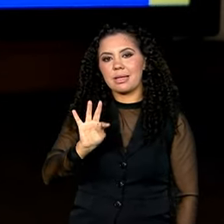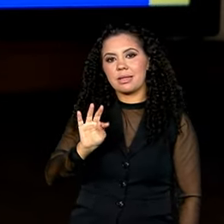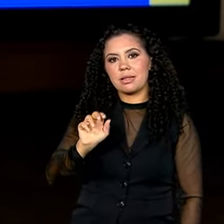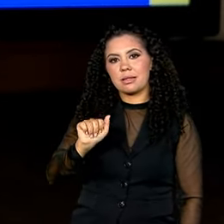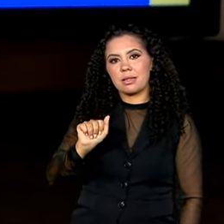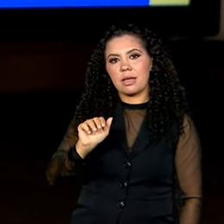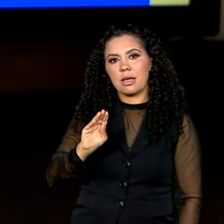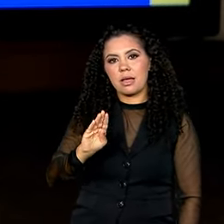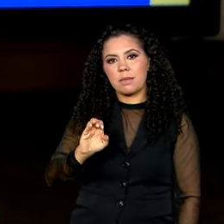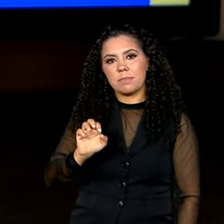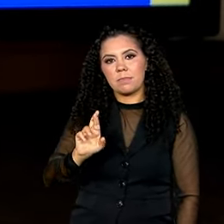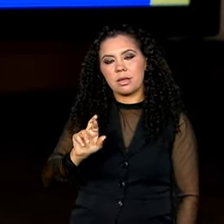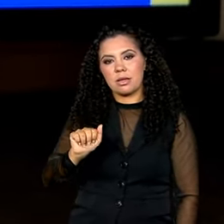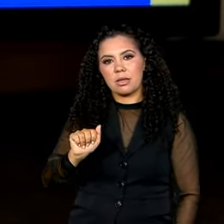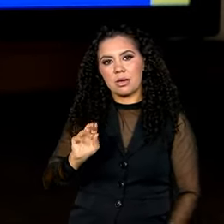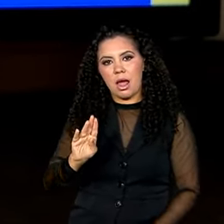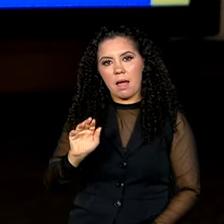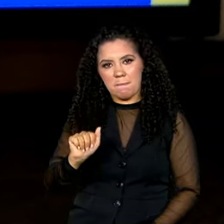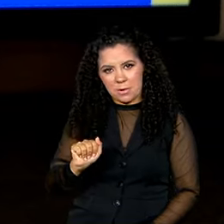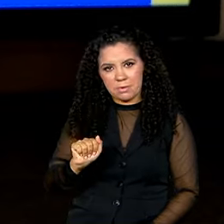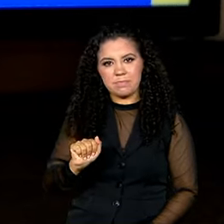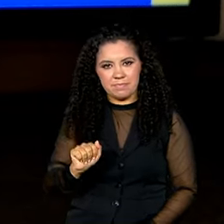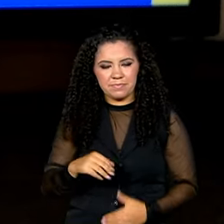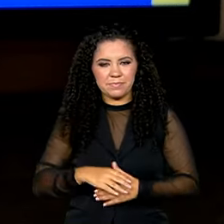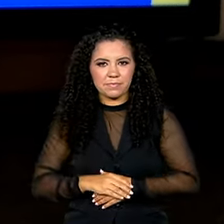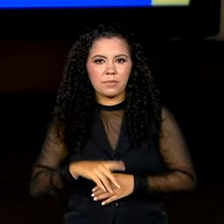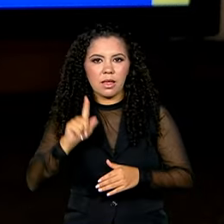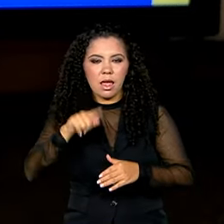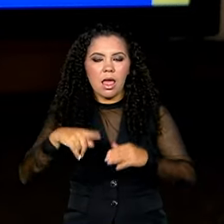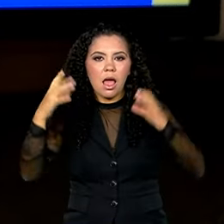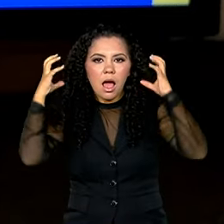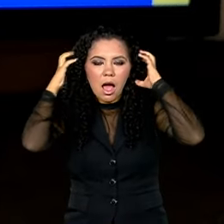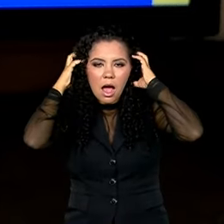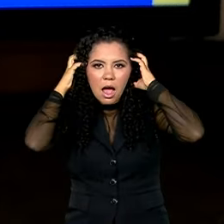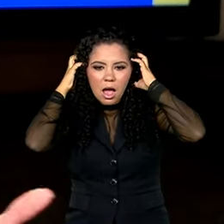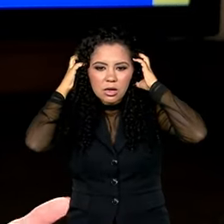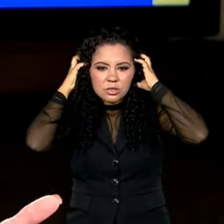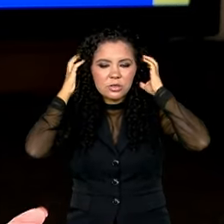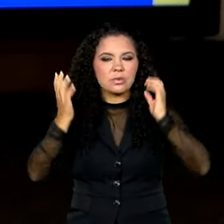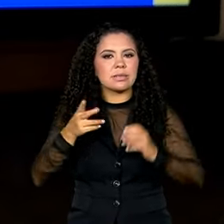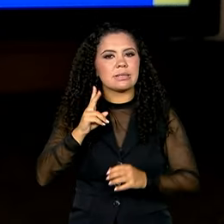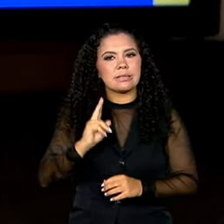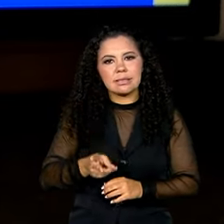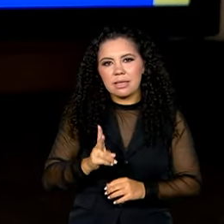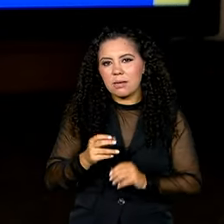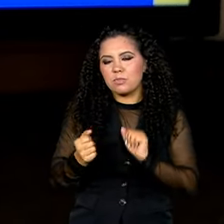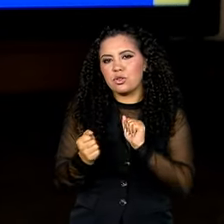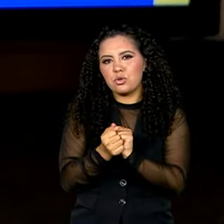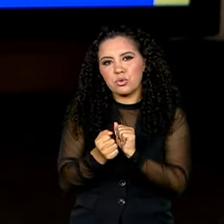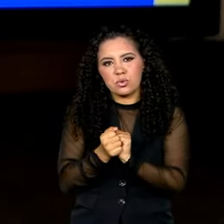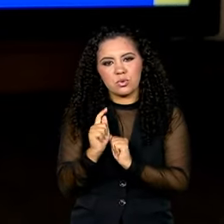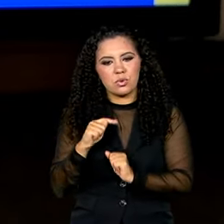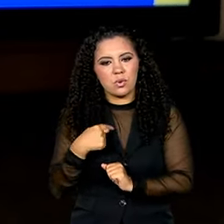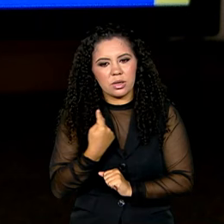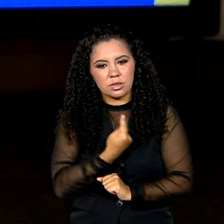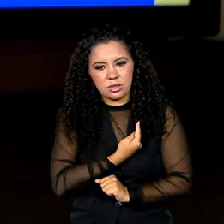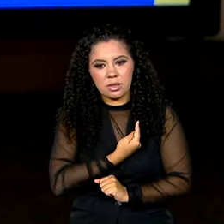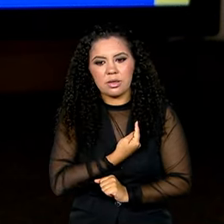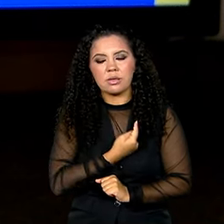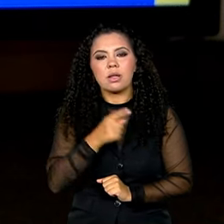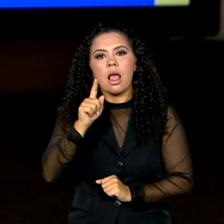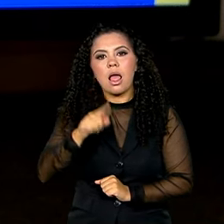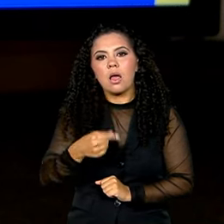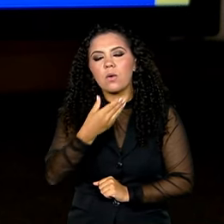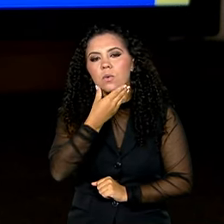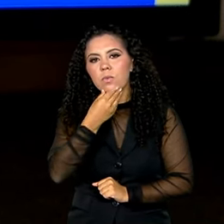Urbis FM, que todas as semanas está com a gente aqui, transmitindo o Bom Dia, Ministro. Quem está com a gente é o